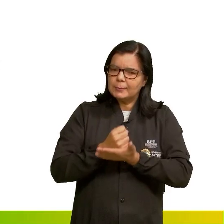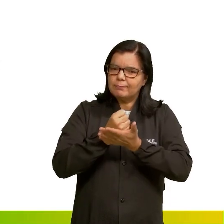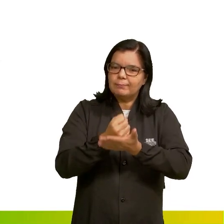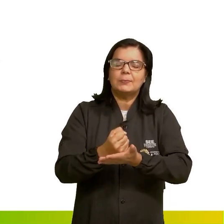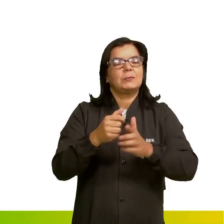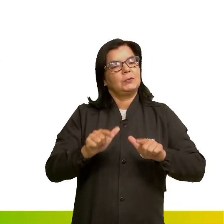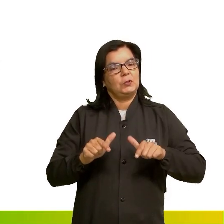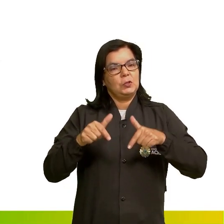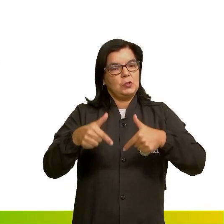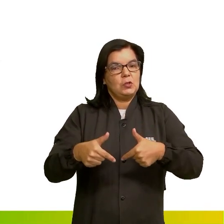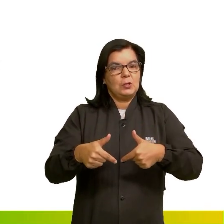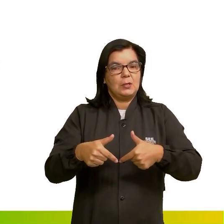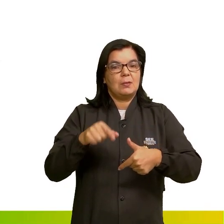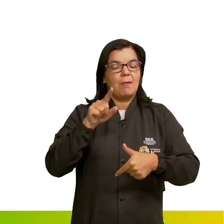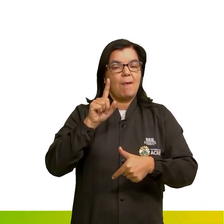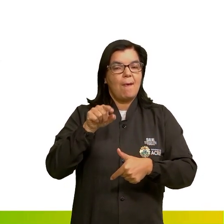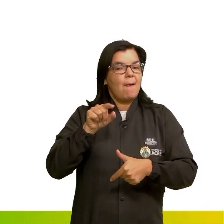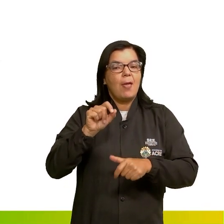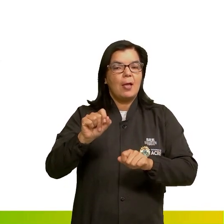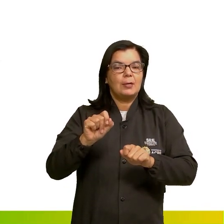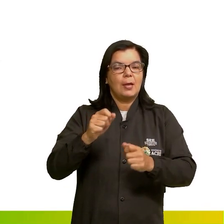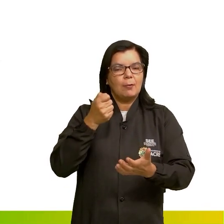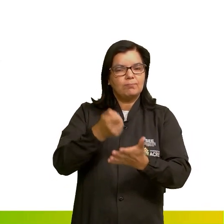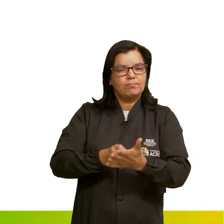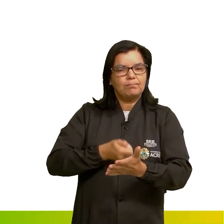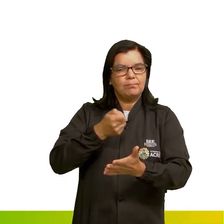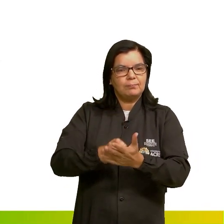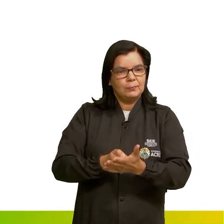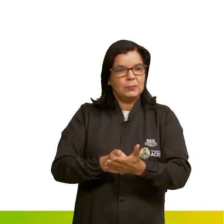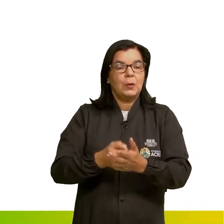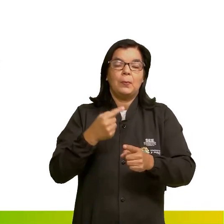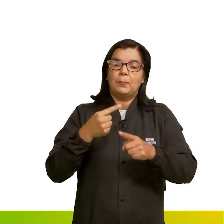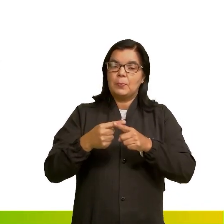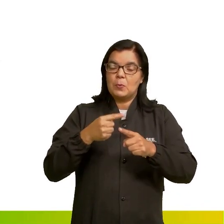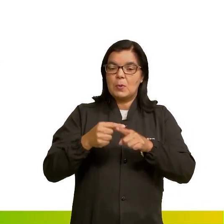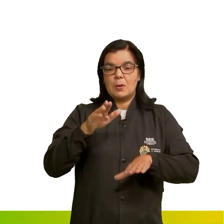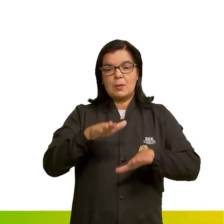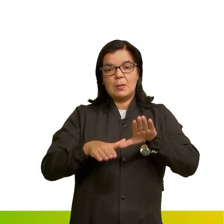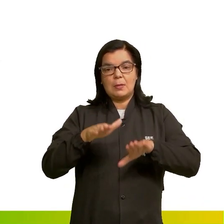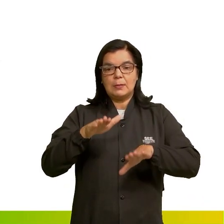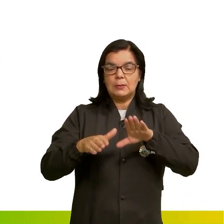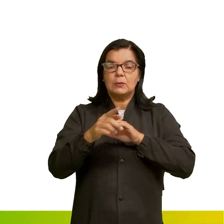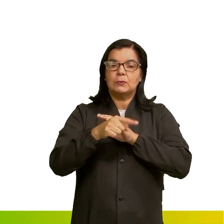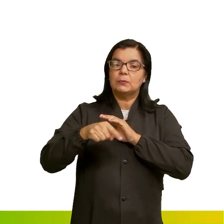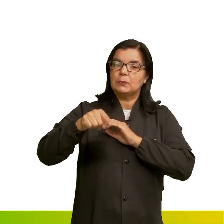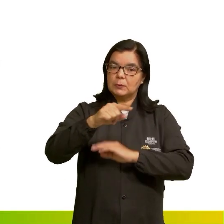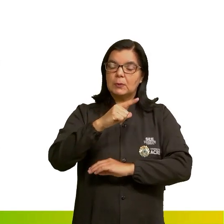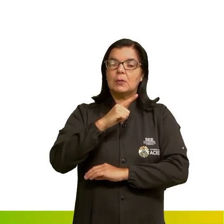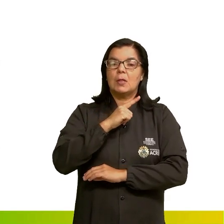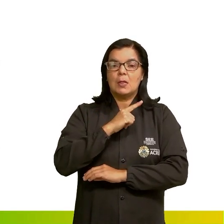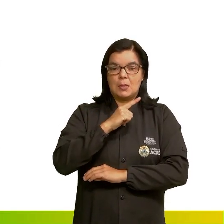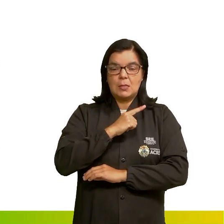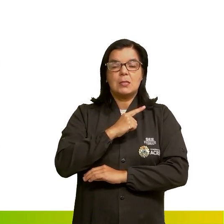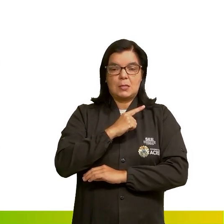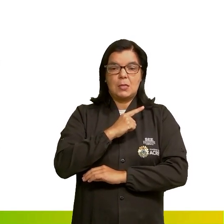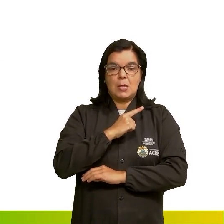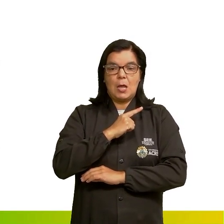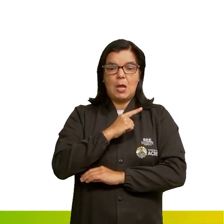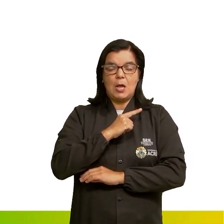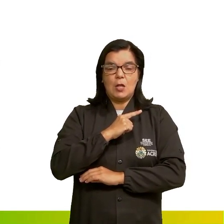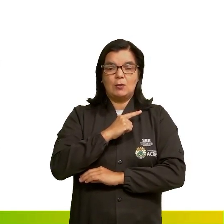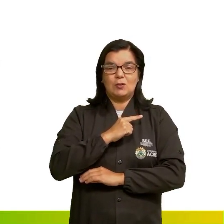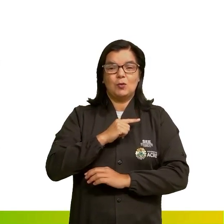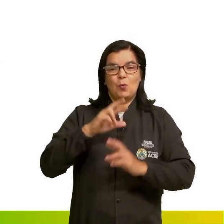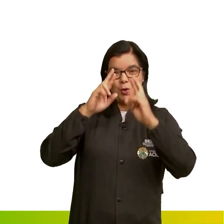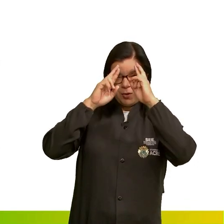ela é, no caso, levantada? Ela é levantada porque muitas das vezes você tem uma violação de